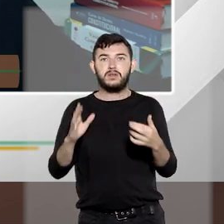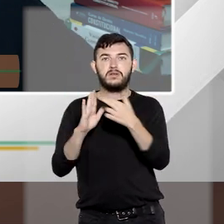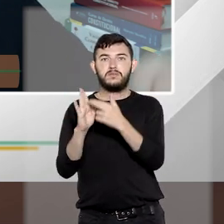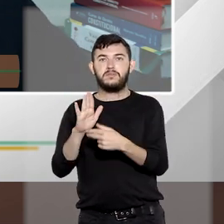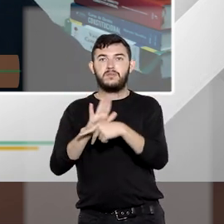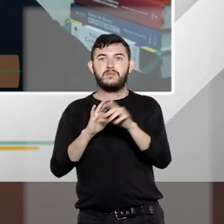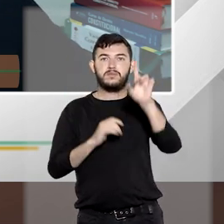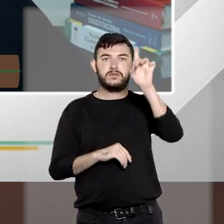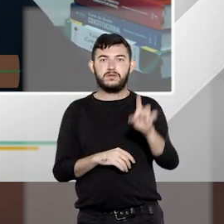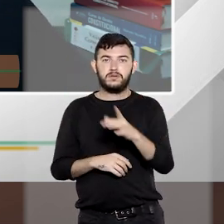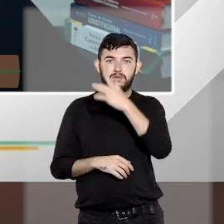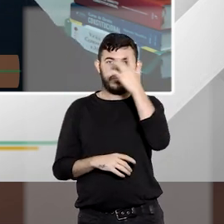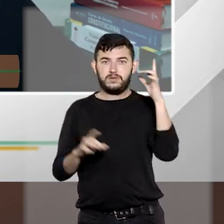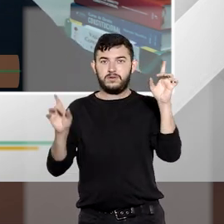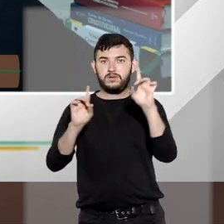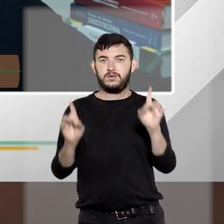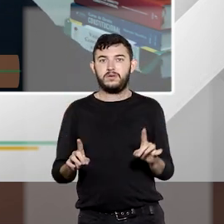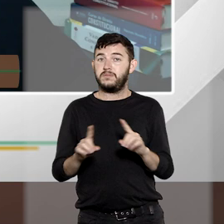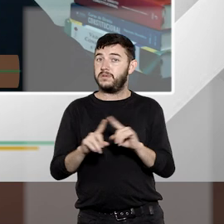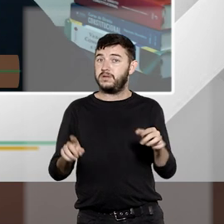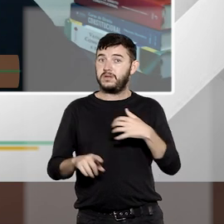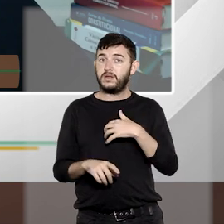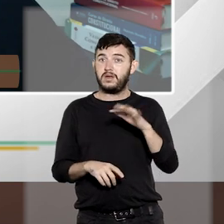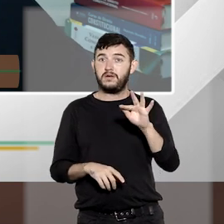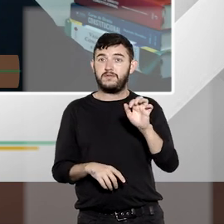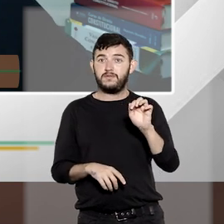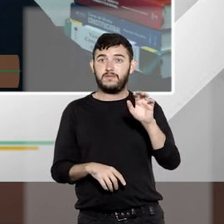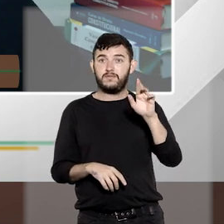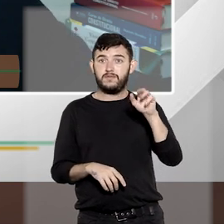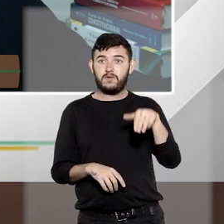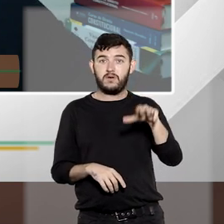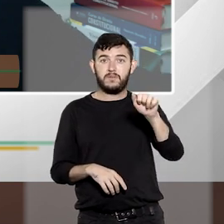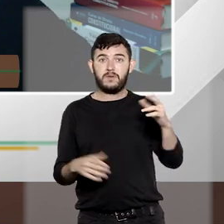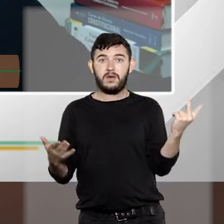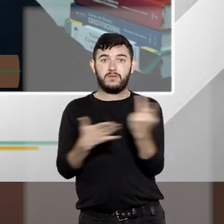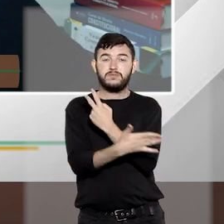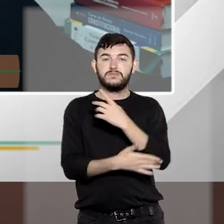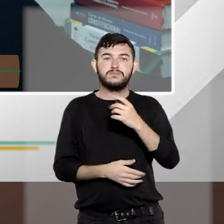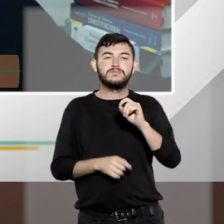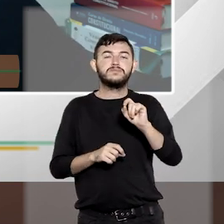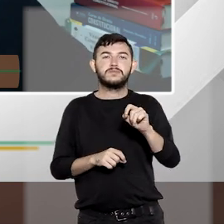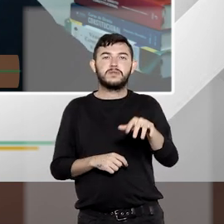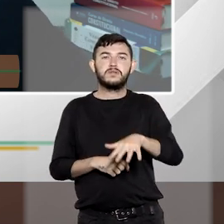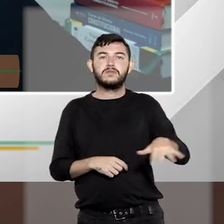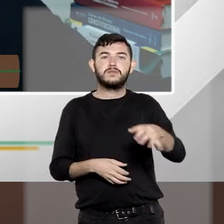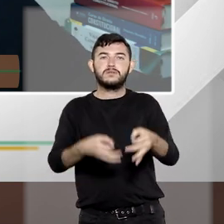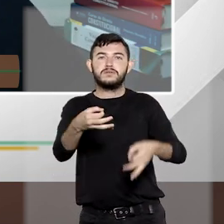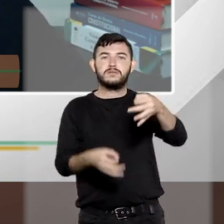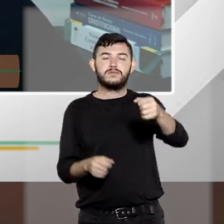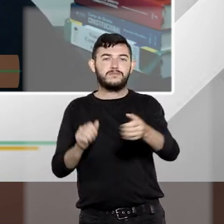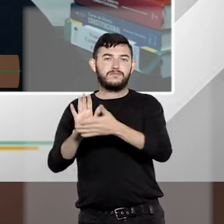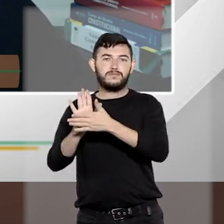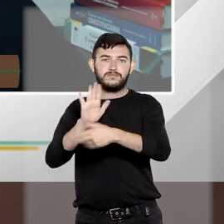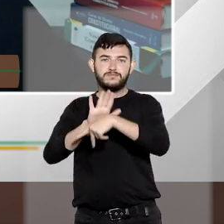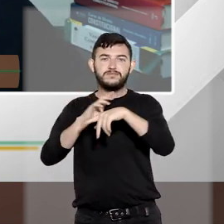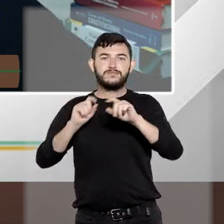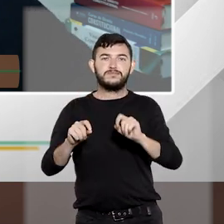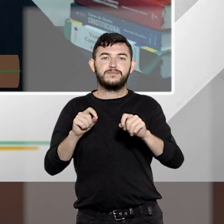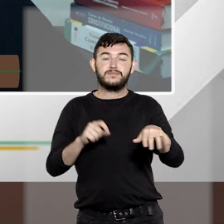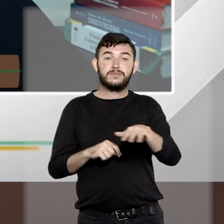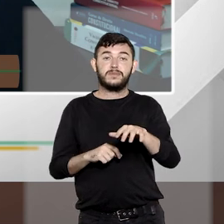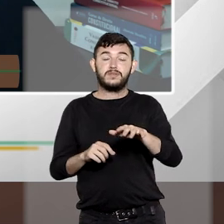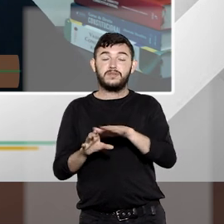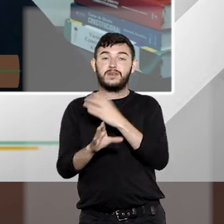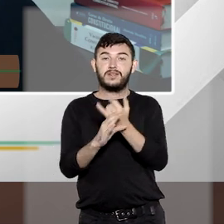com deficiência e também, né, da forma como isso acontece na prática, no mundo jurídico, né? Essa é a proposta ali do canal, o Clube dos Direitos da